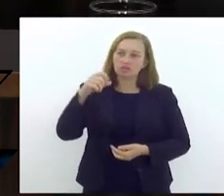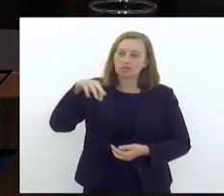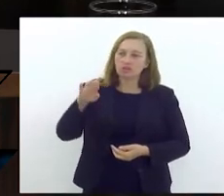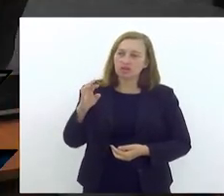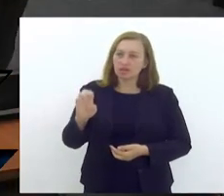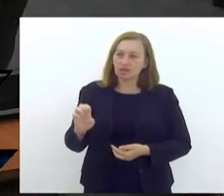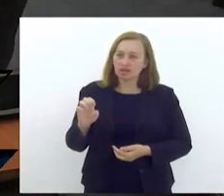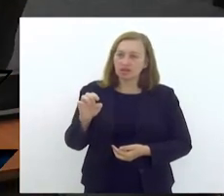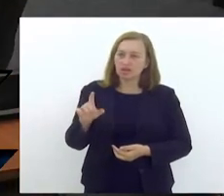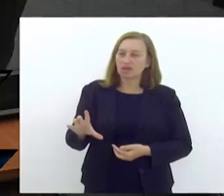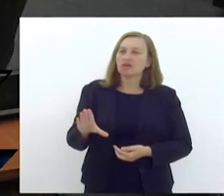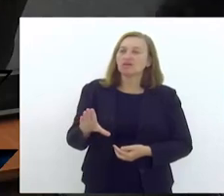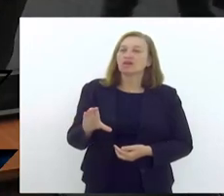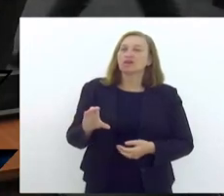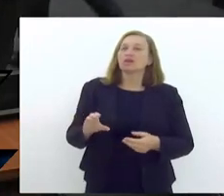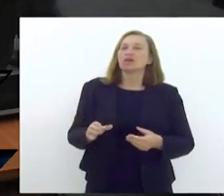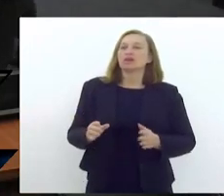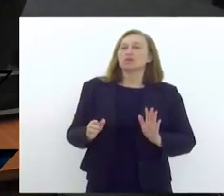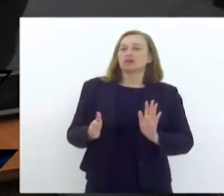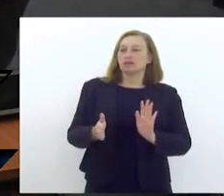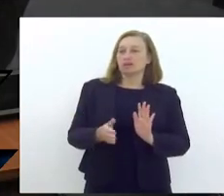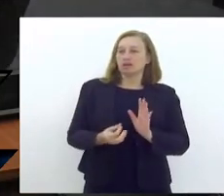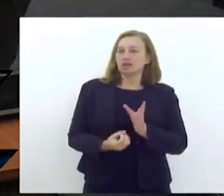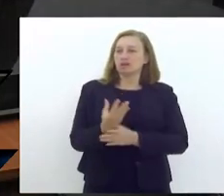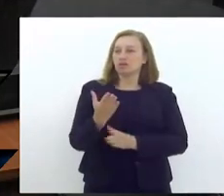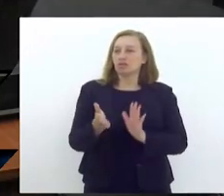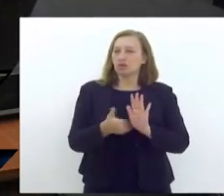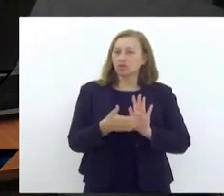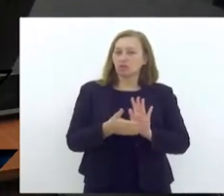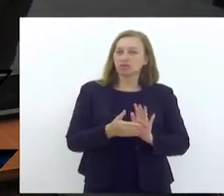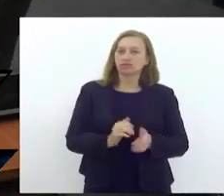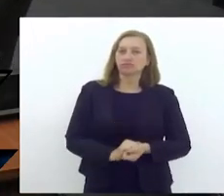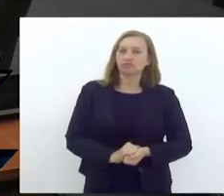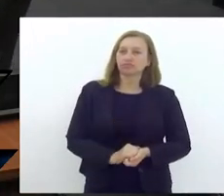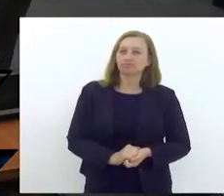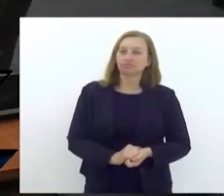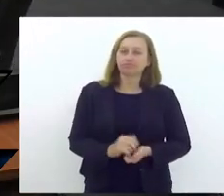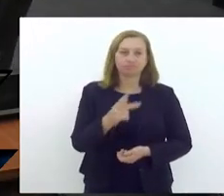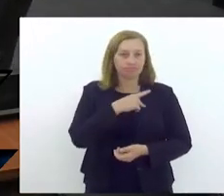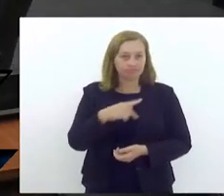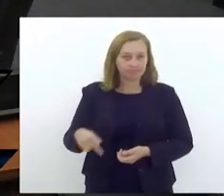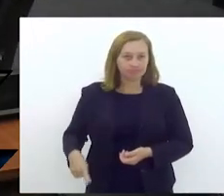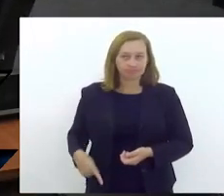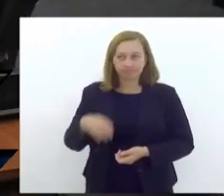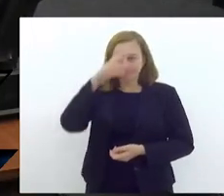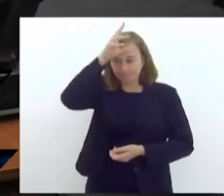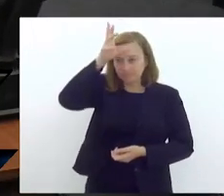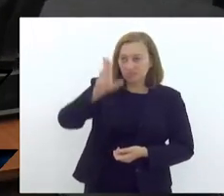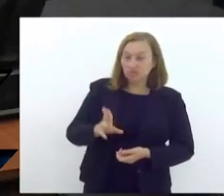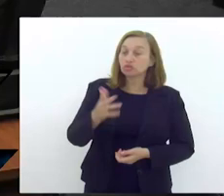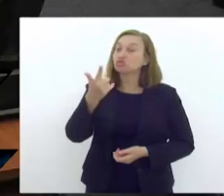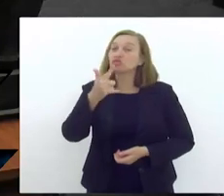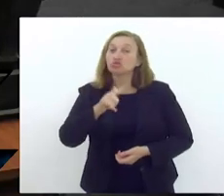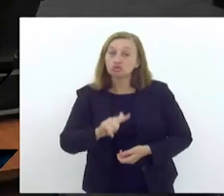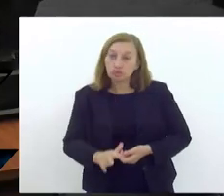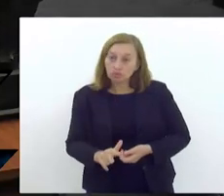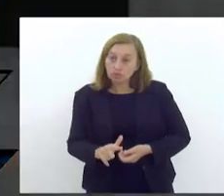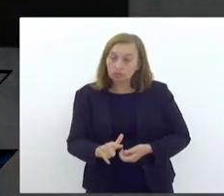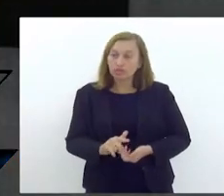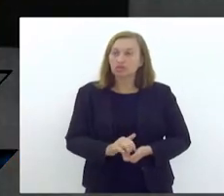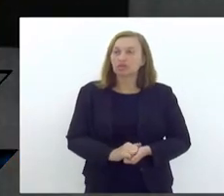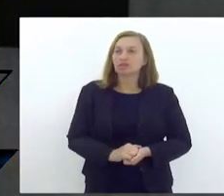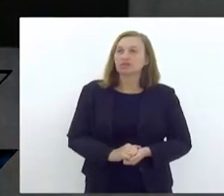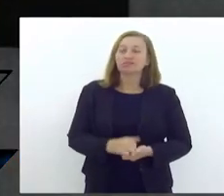da proposta em domita presidenta tia Ju mais uma vez